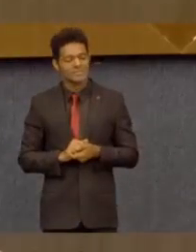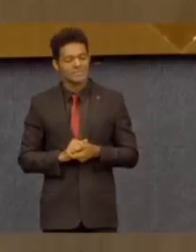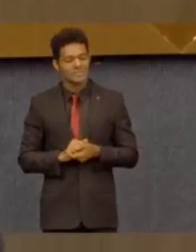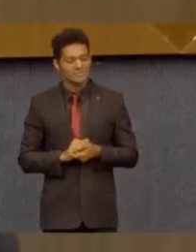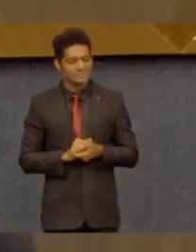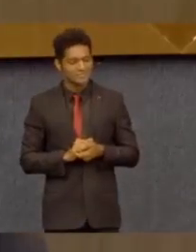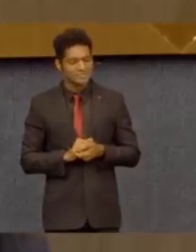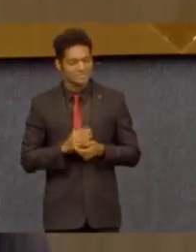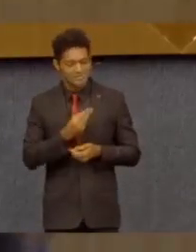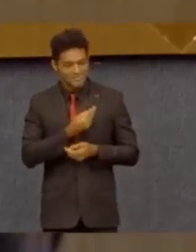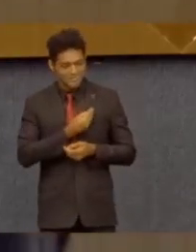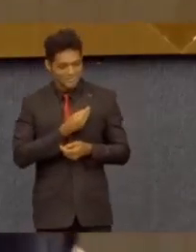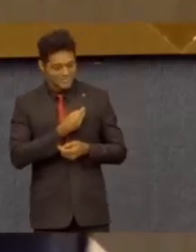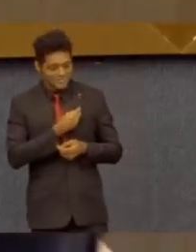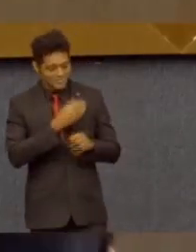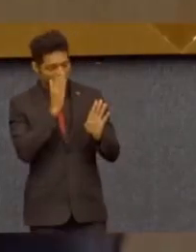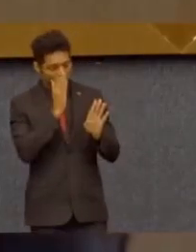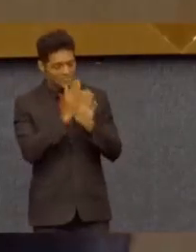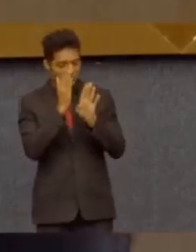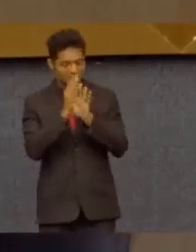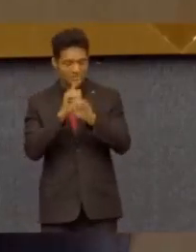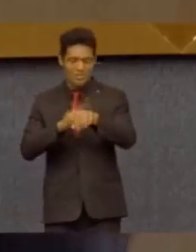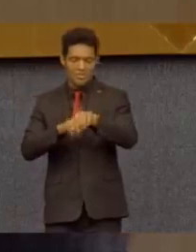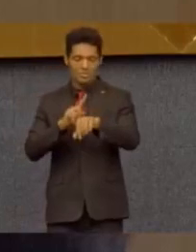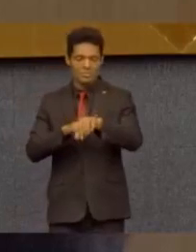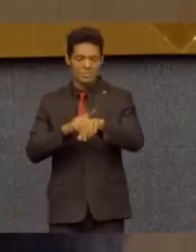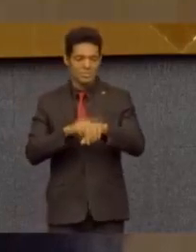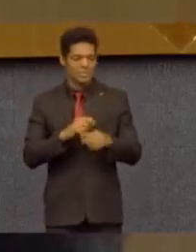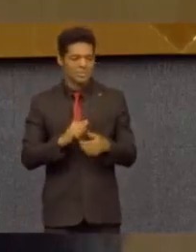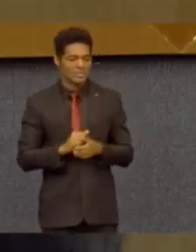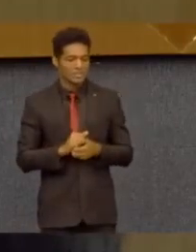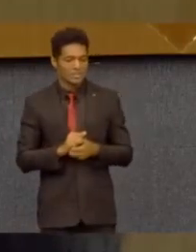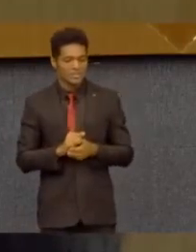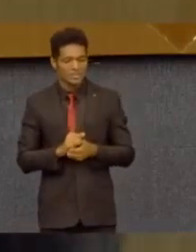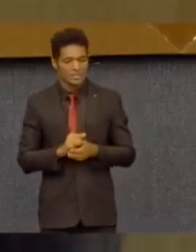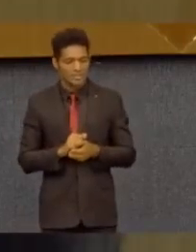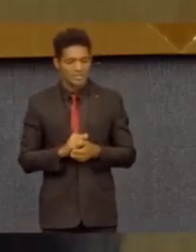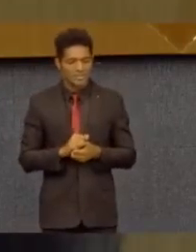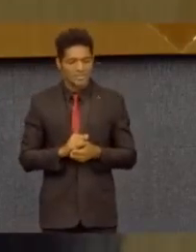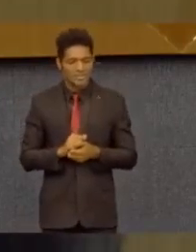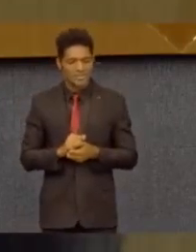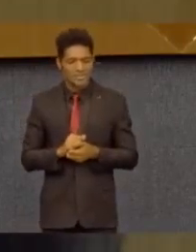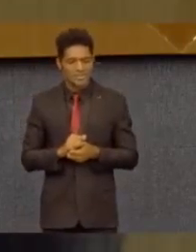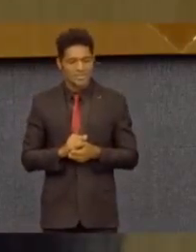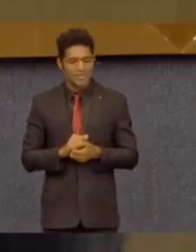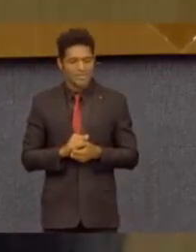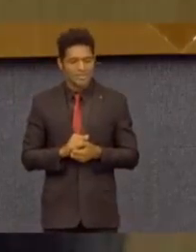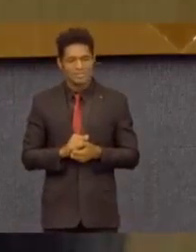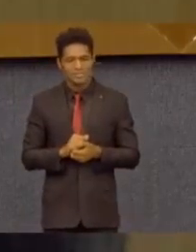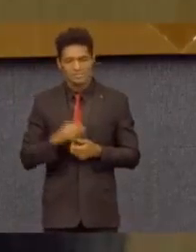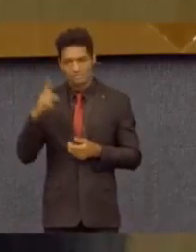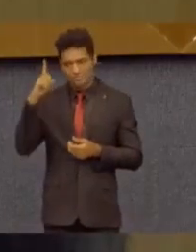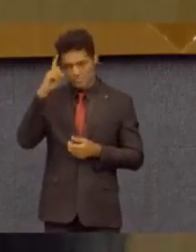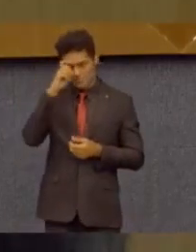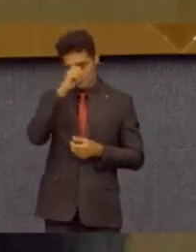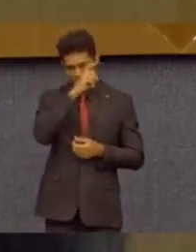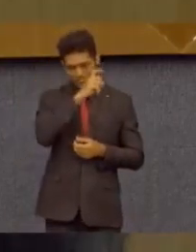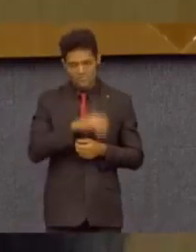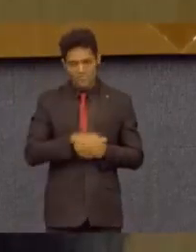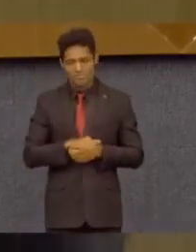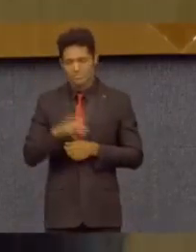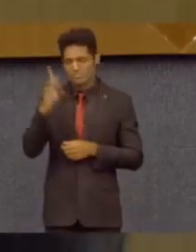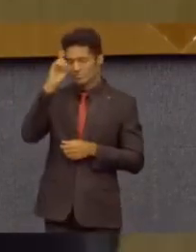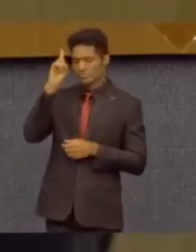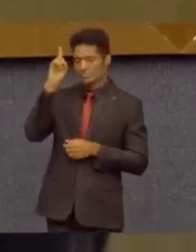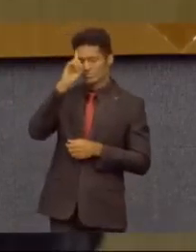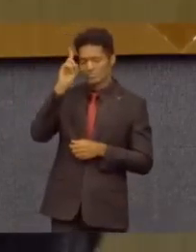Às vezes na vida você vai encontrar momentos que vai ser difícil no dia a